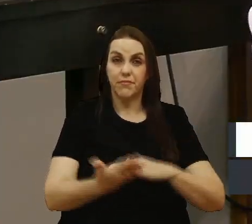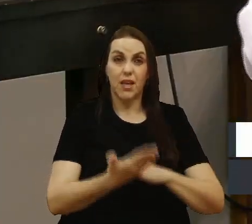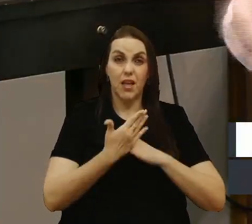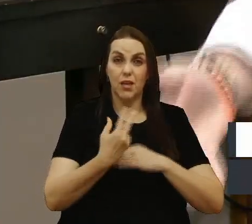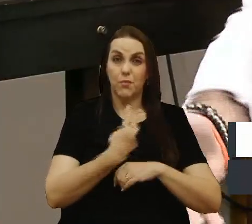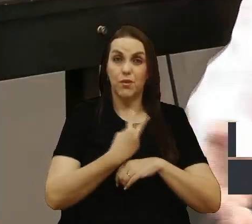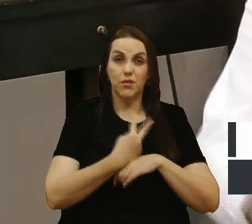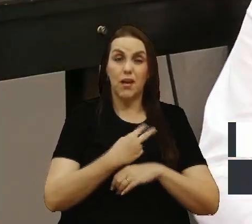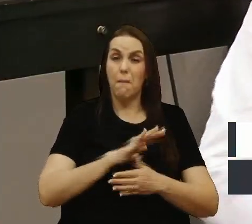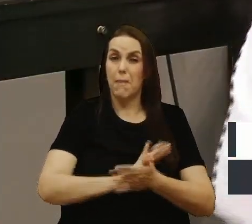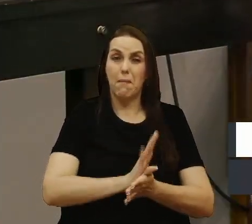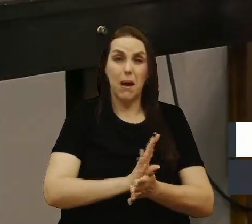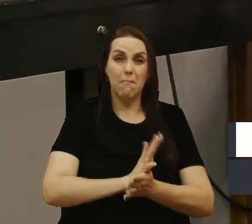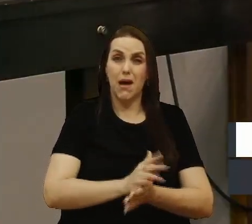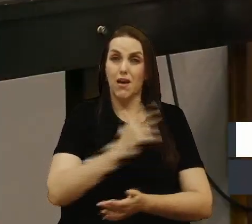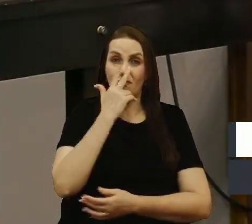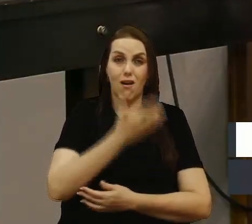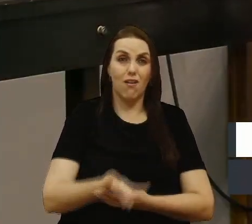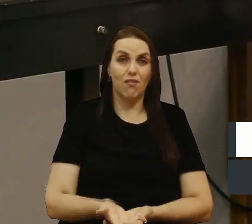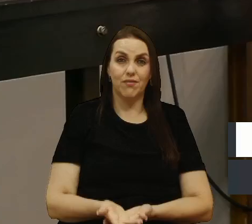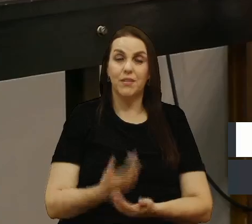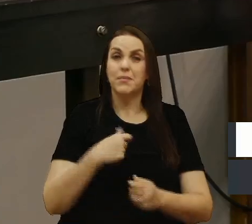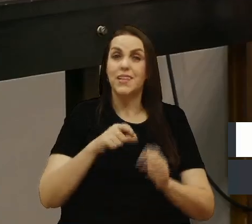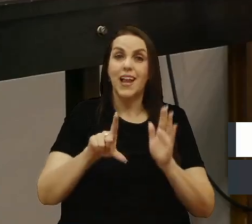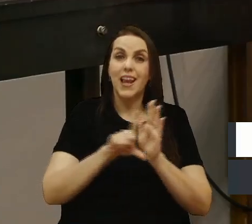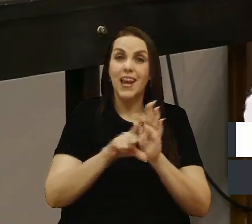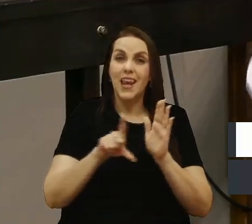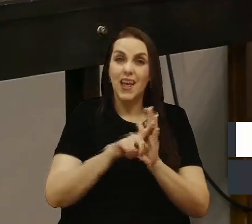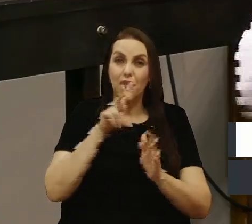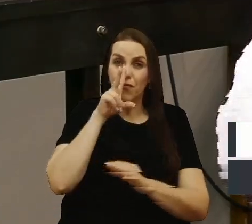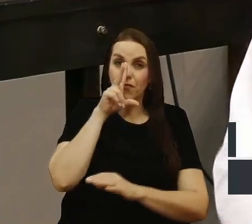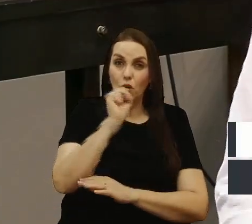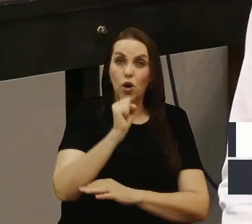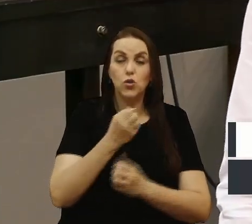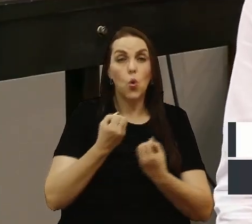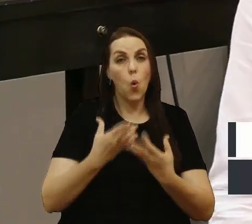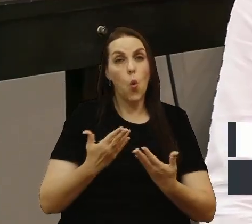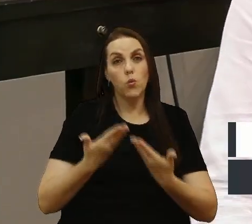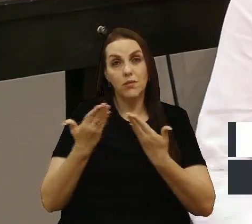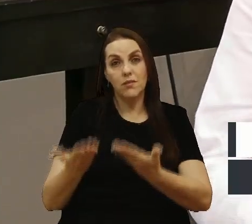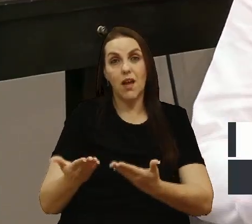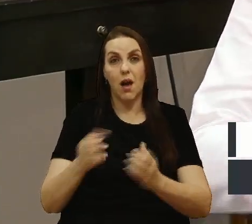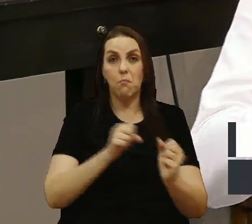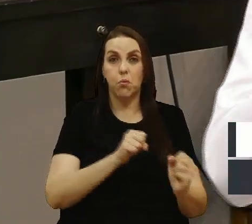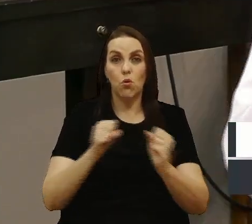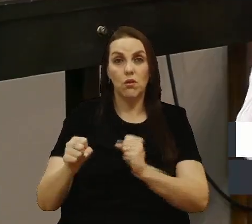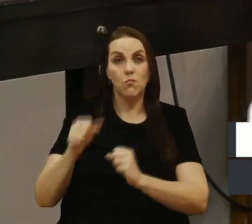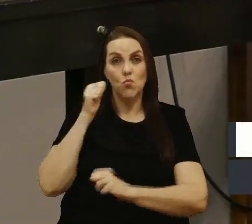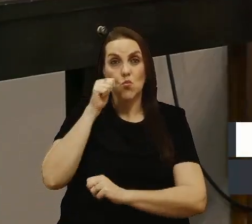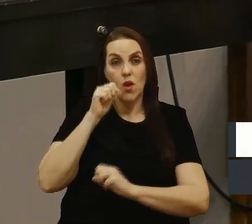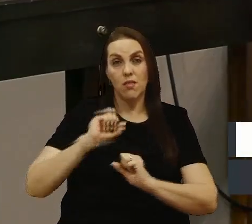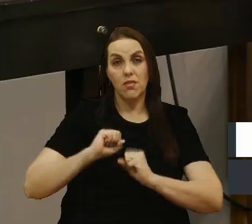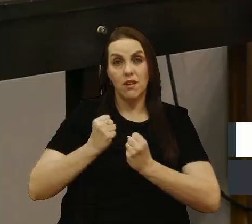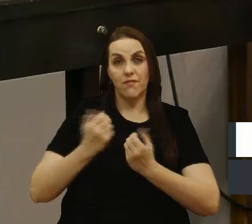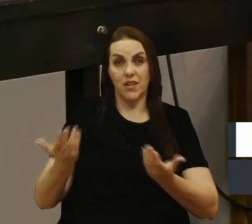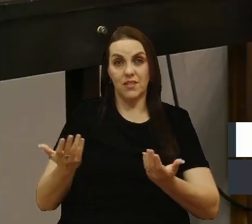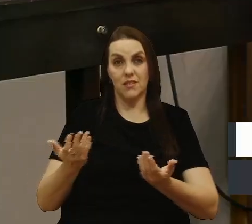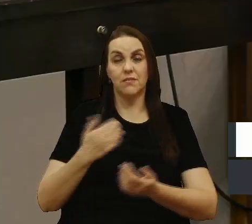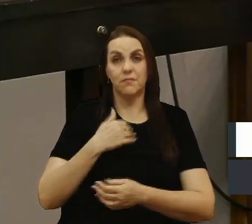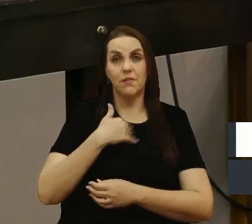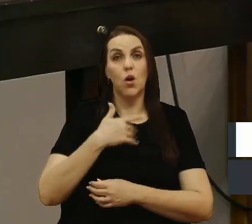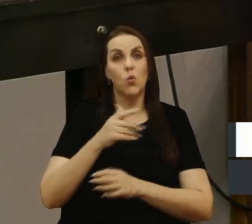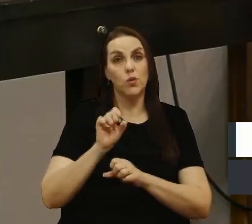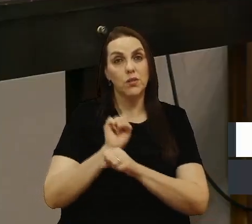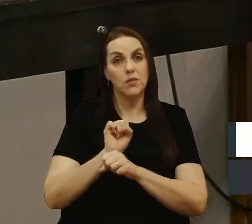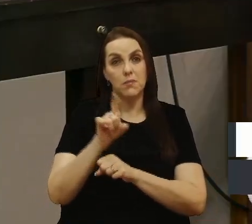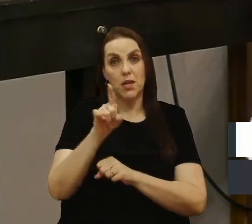eles matam igual. Então a gente precisa ter lei aqui, lei forte, ou dar o poder da mulher se defender. Eu espero que a senhora defenda o direito